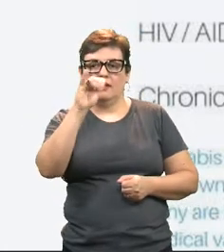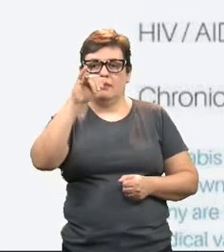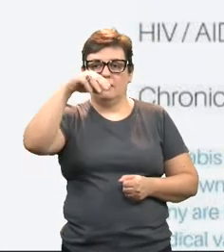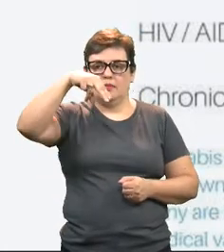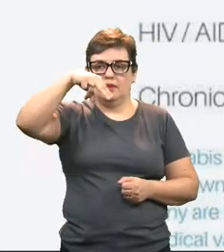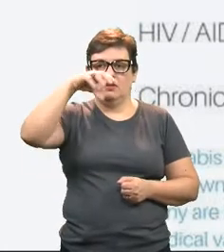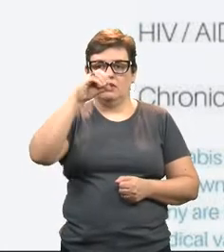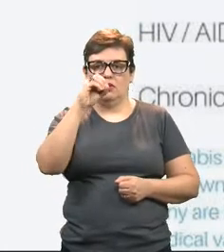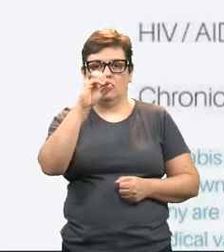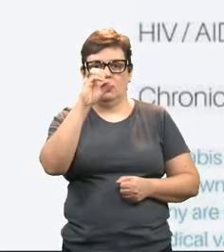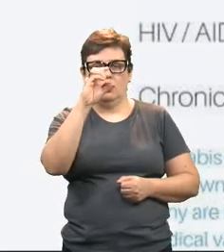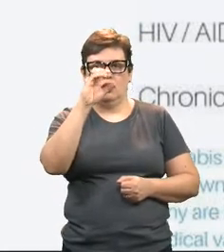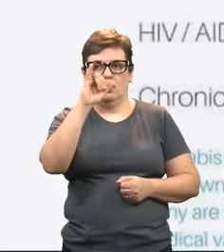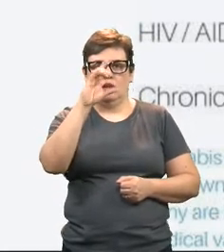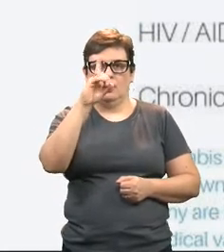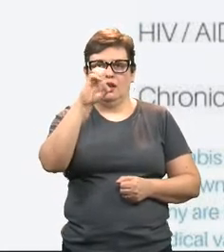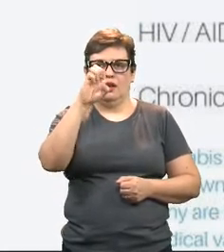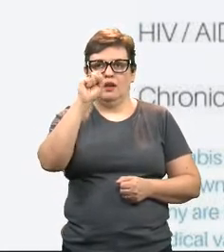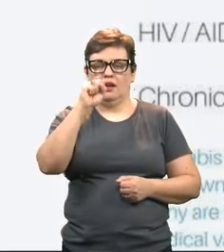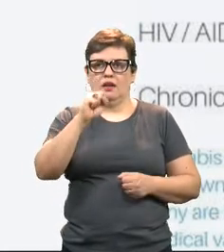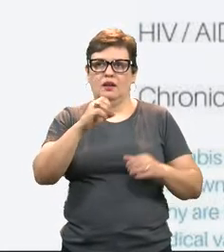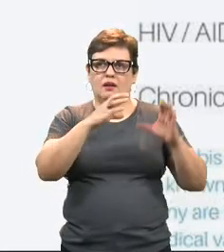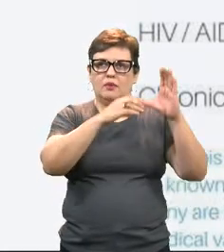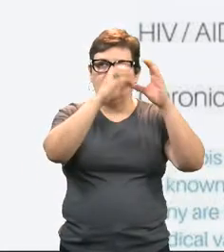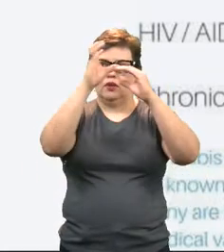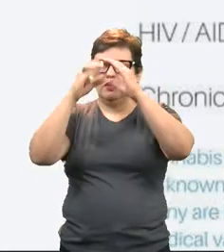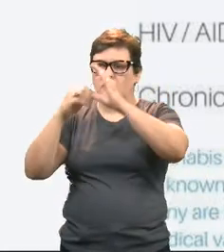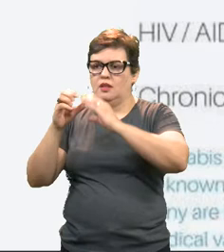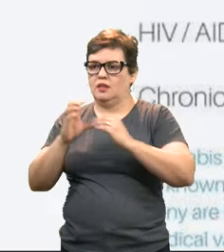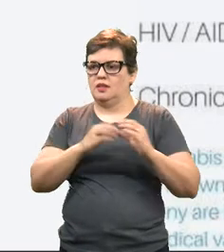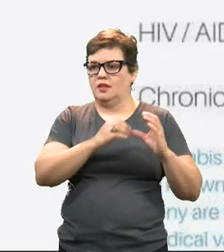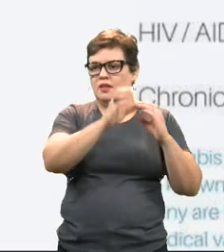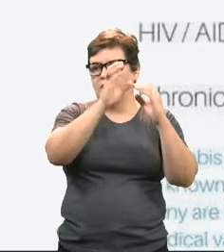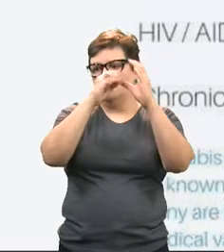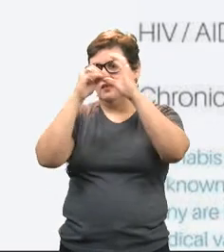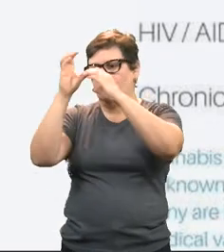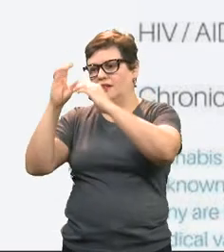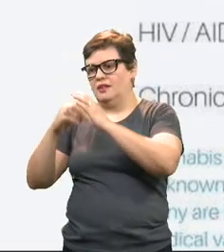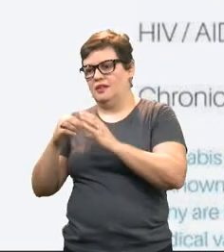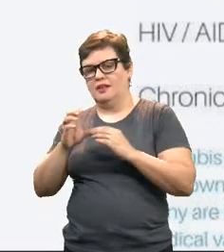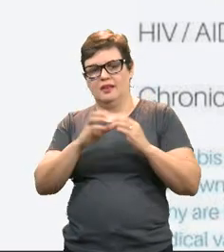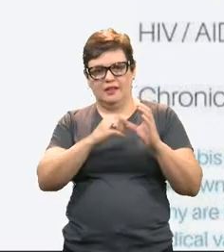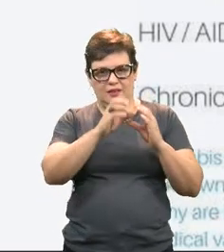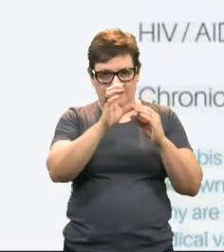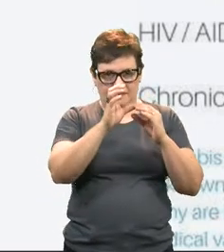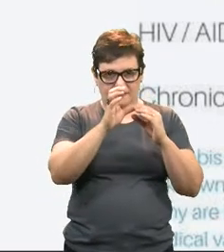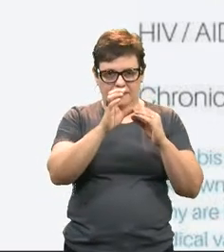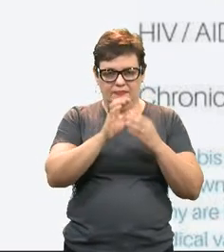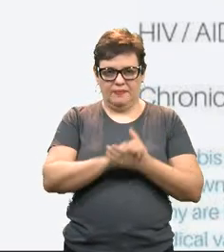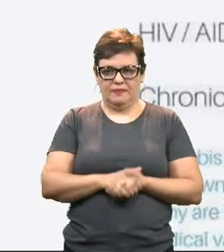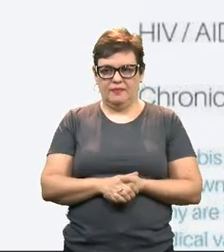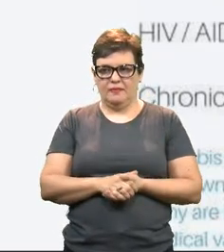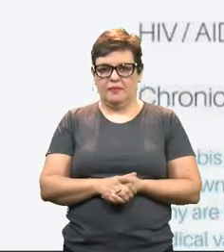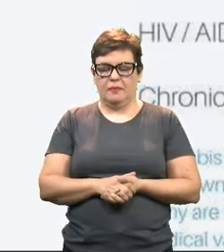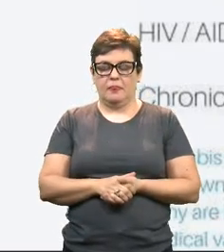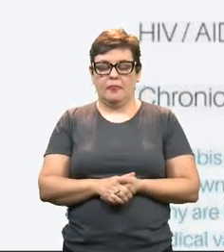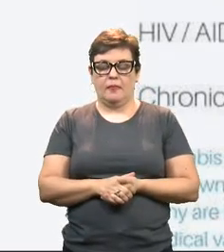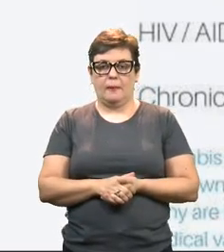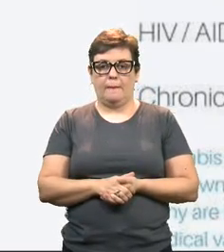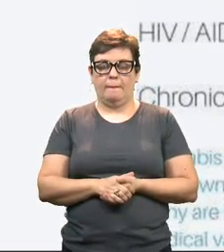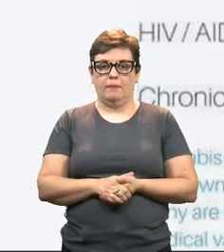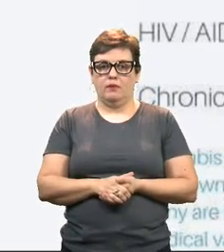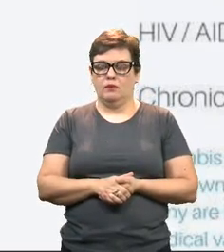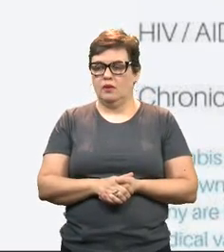ela passa endocannabinoides através do leite materno para o bebê. E isso ajuda tanto